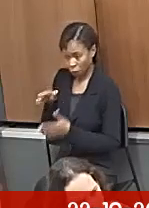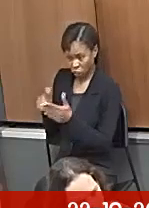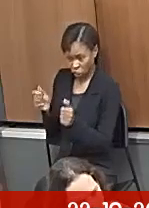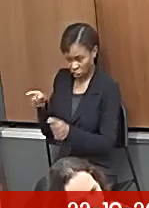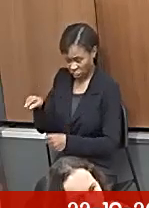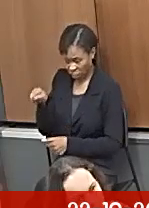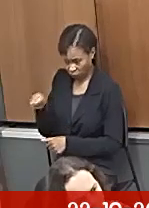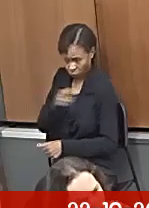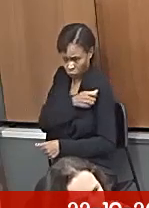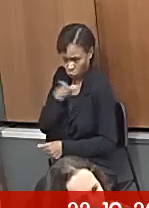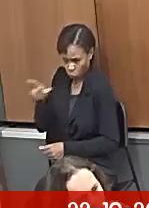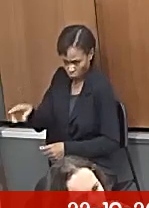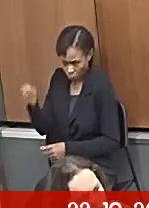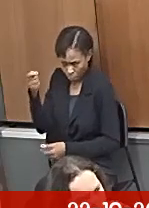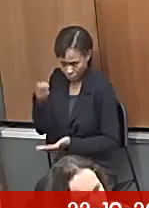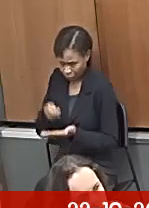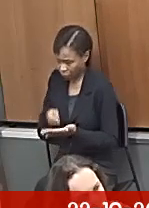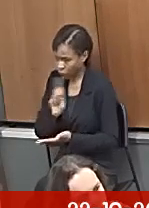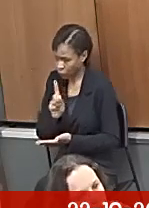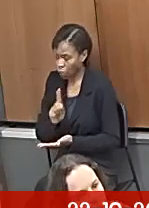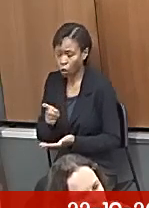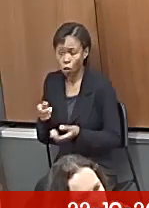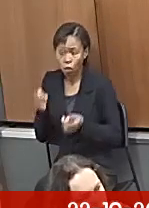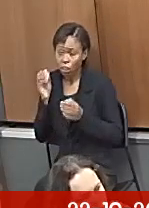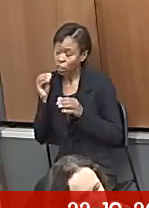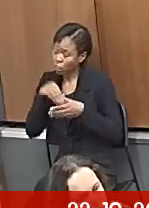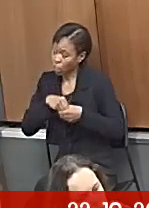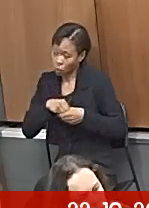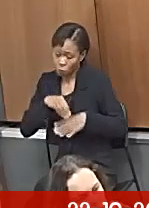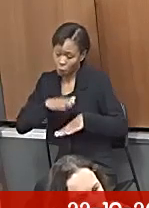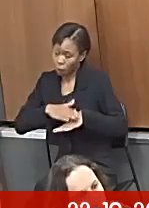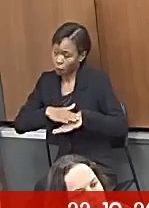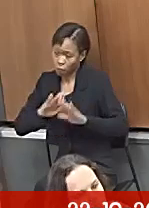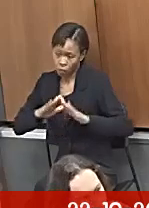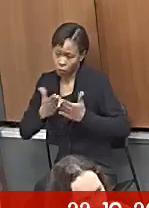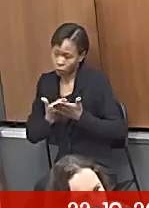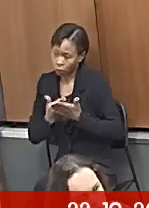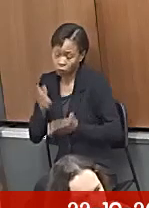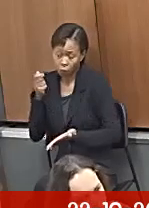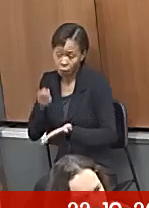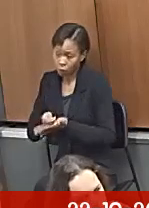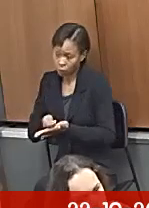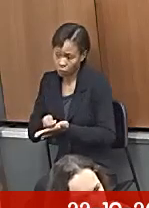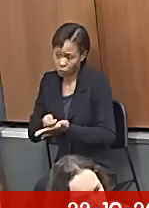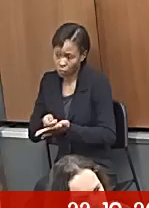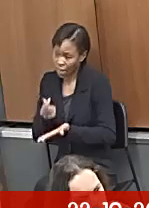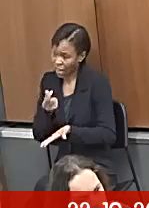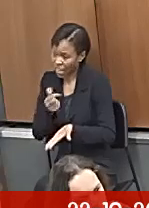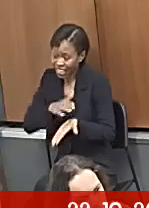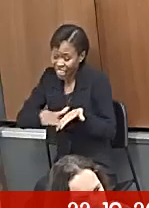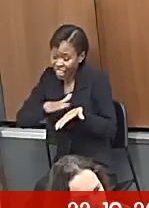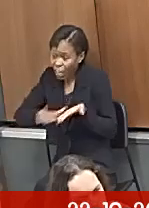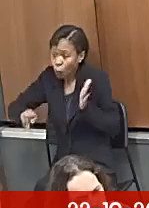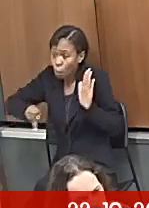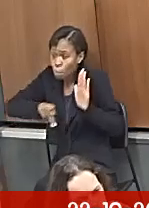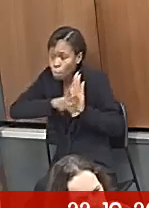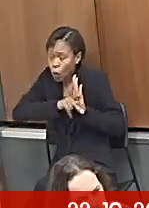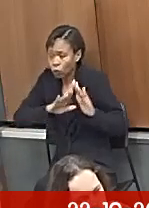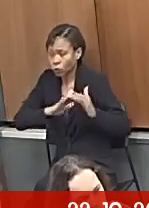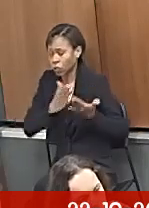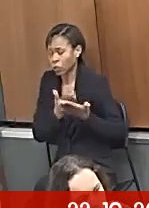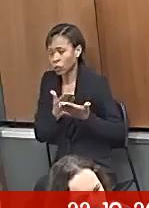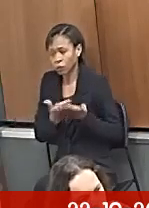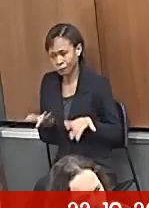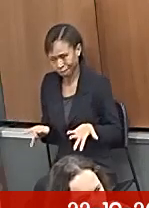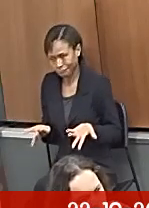aluno, que jogue isso na planilha de custo da escola e como um custo da escola. Isso é um custo da escola. E